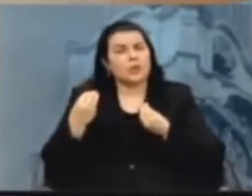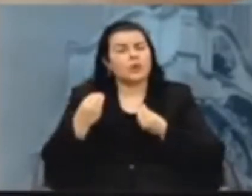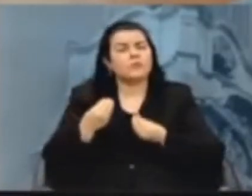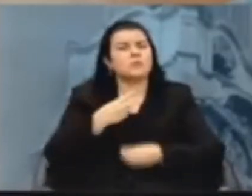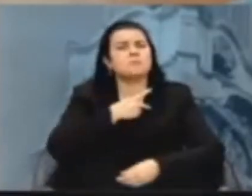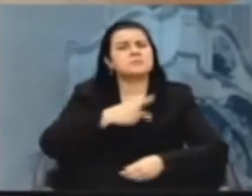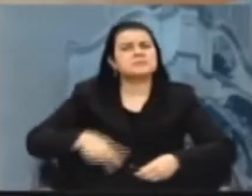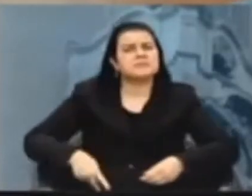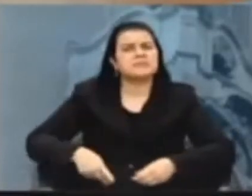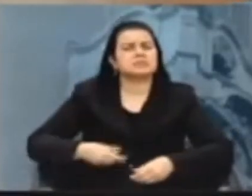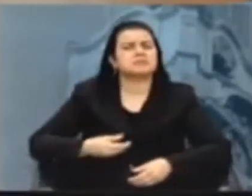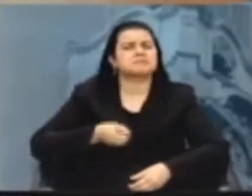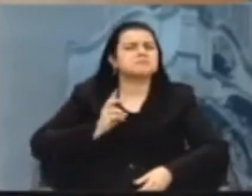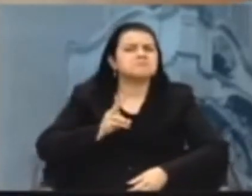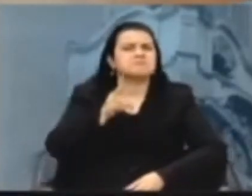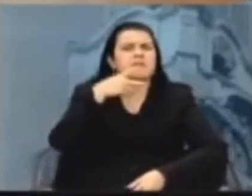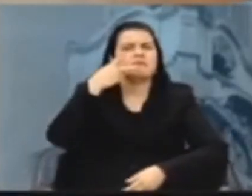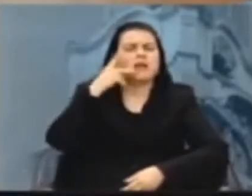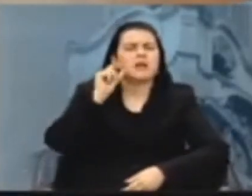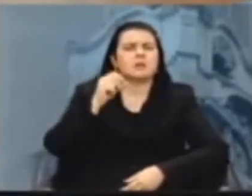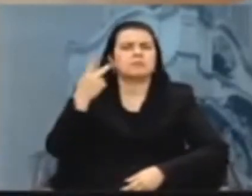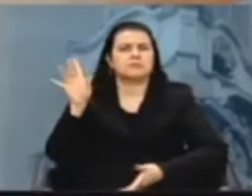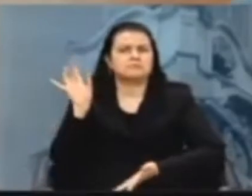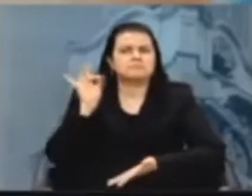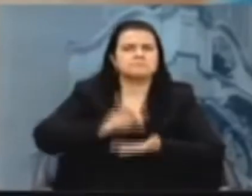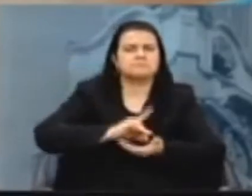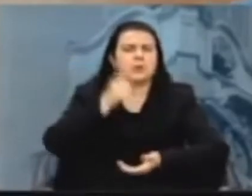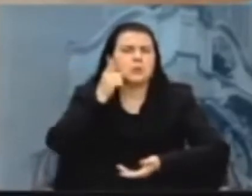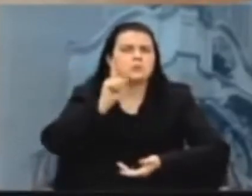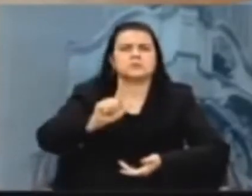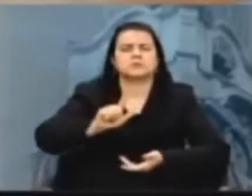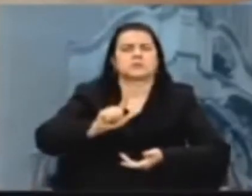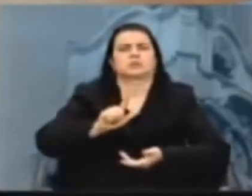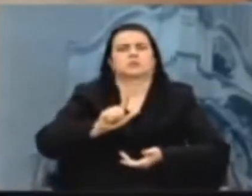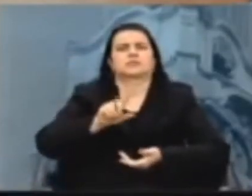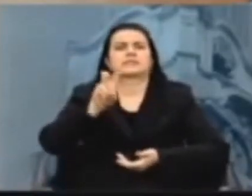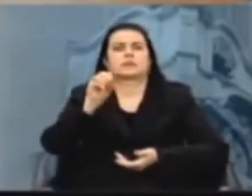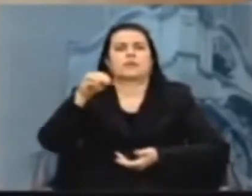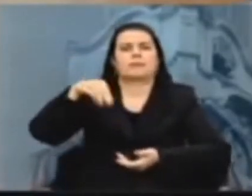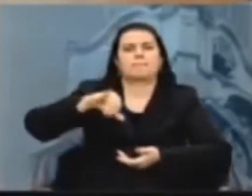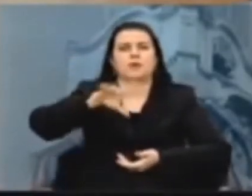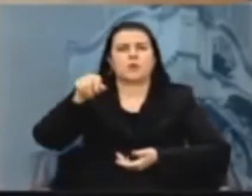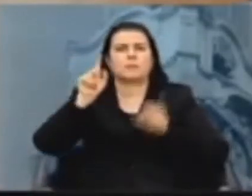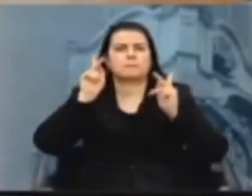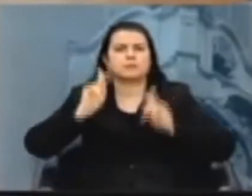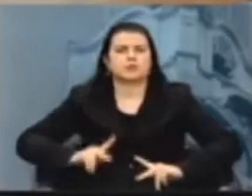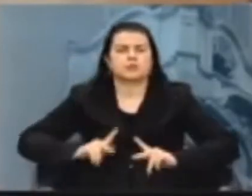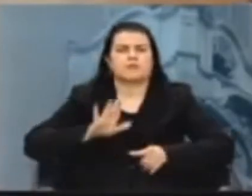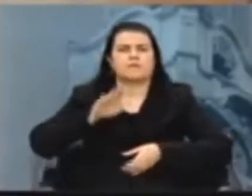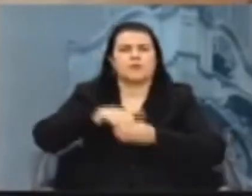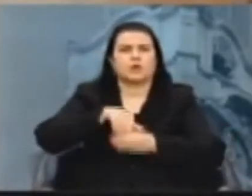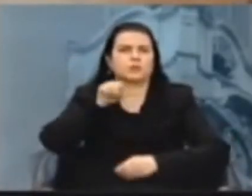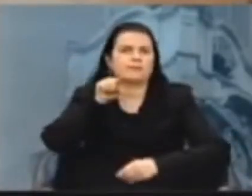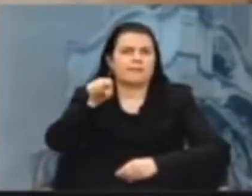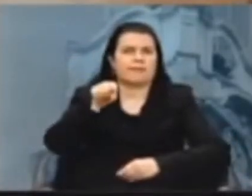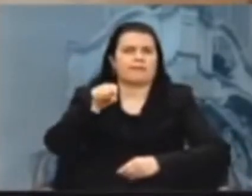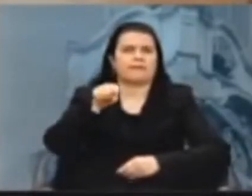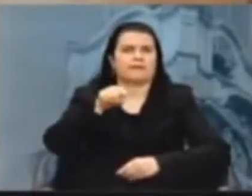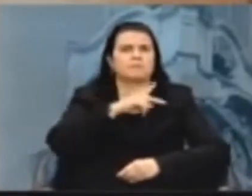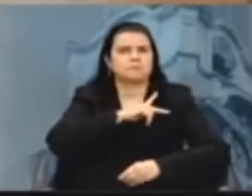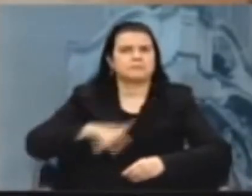sua legitimidade por ter obtido mais de 50 milhões de votos na eleição presidencial,